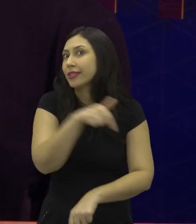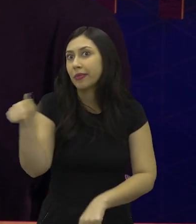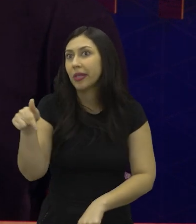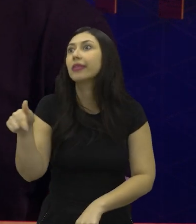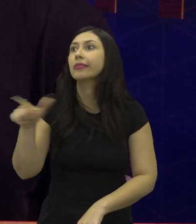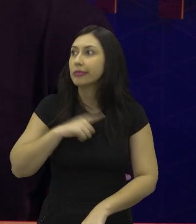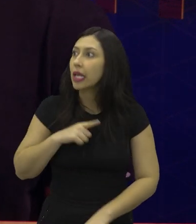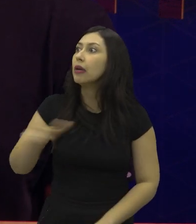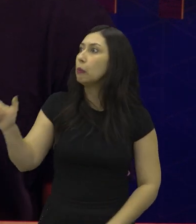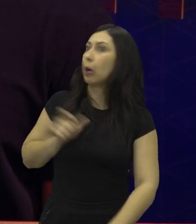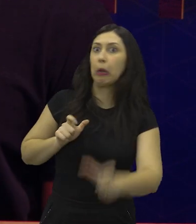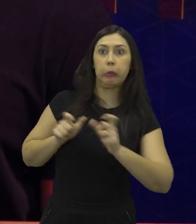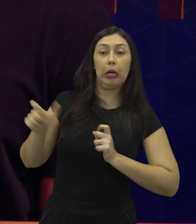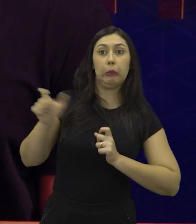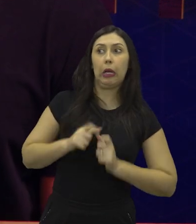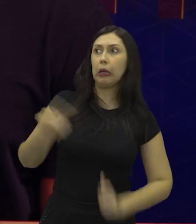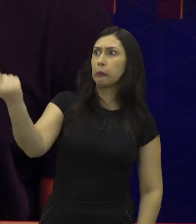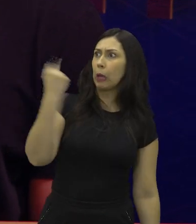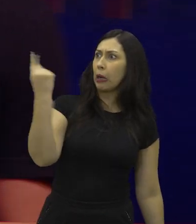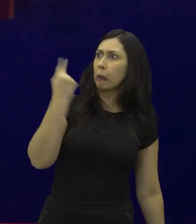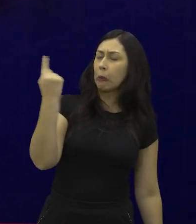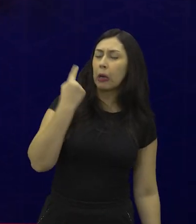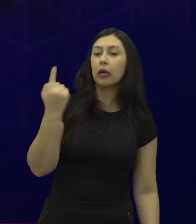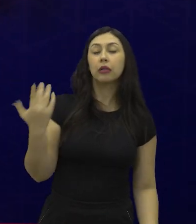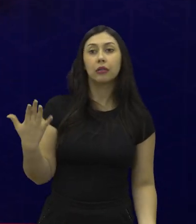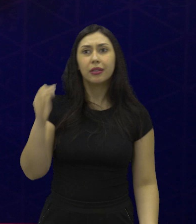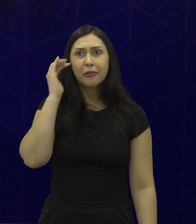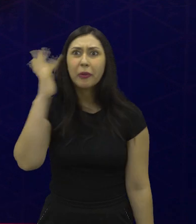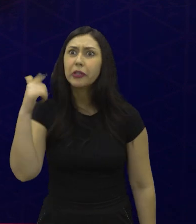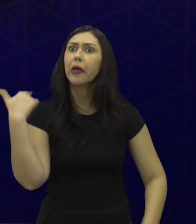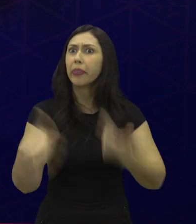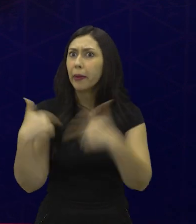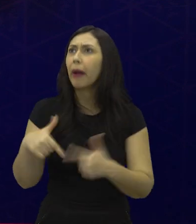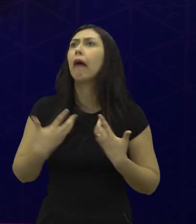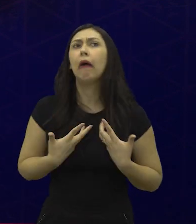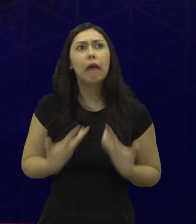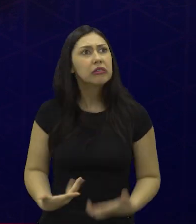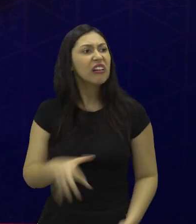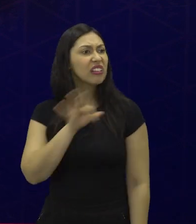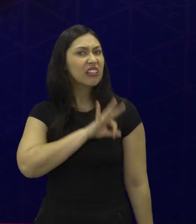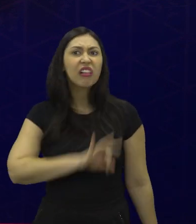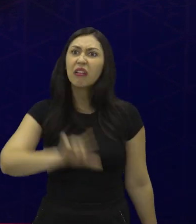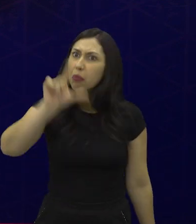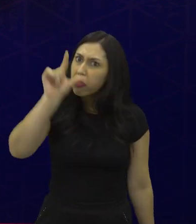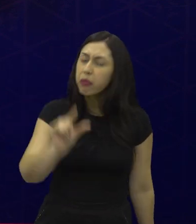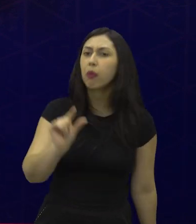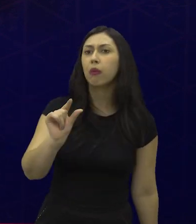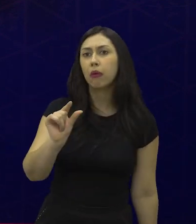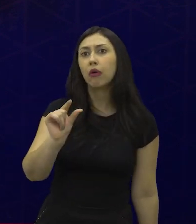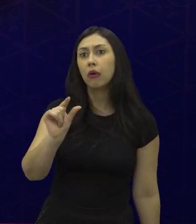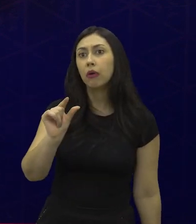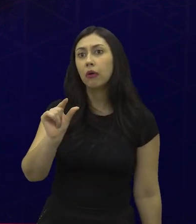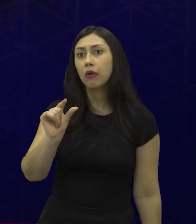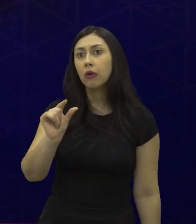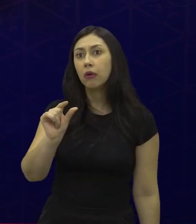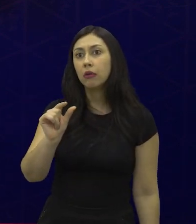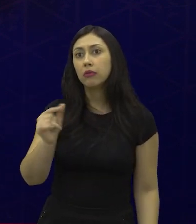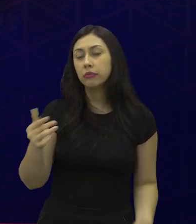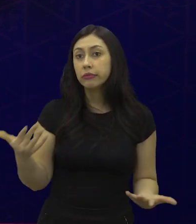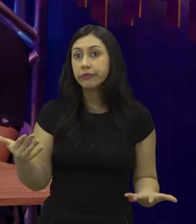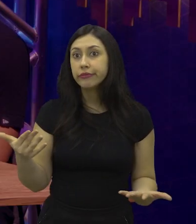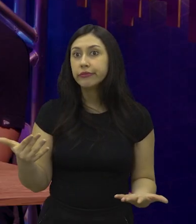por semana. Então, assim, imagina você ter um trabalho exaustivo, você não ter o retorno financeiro